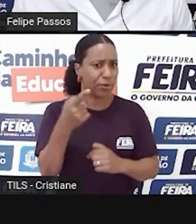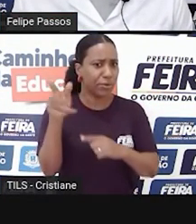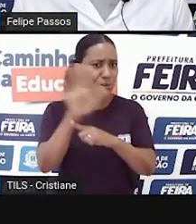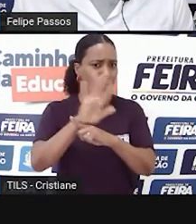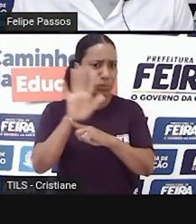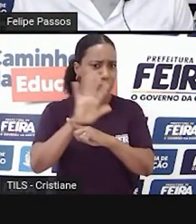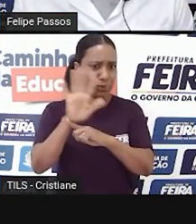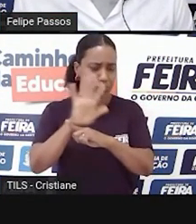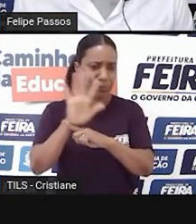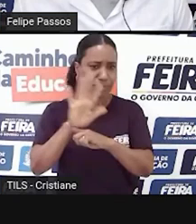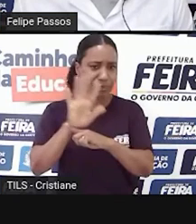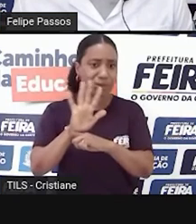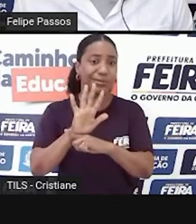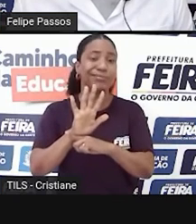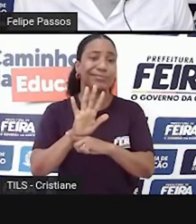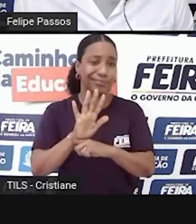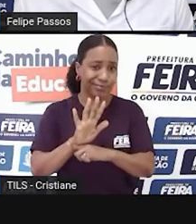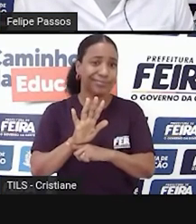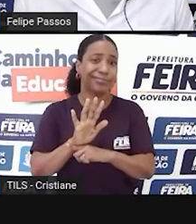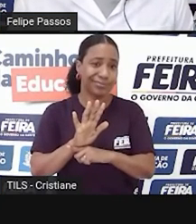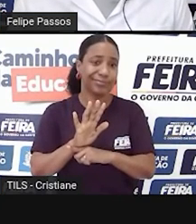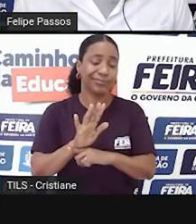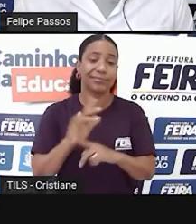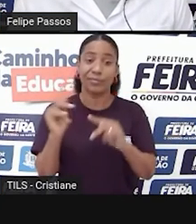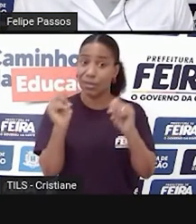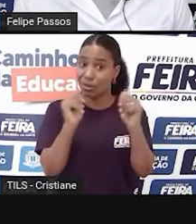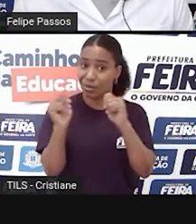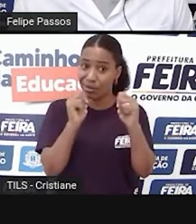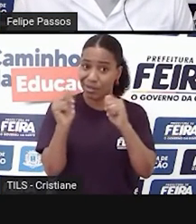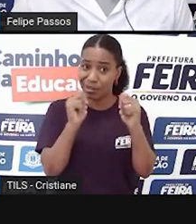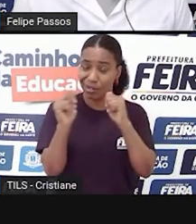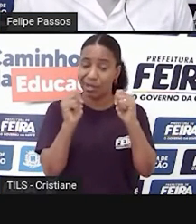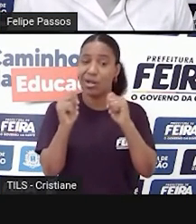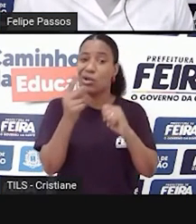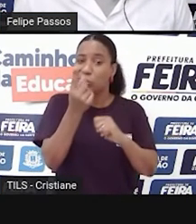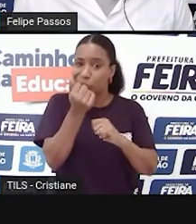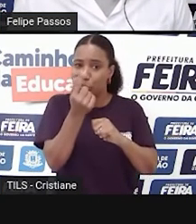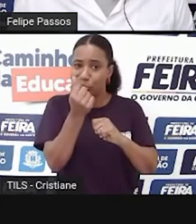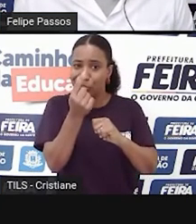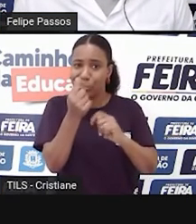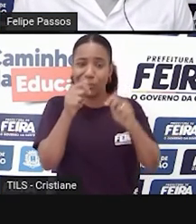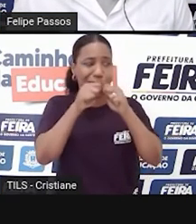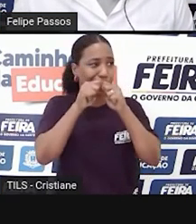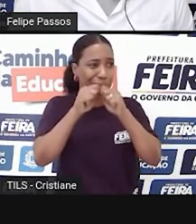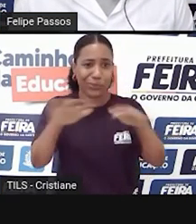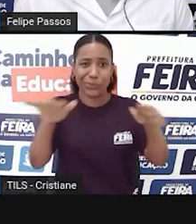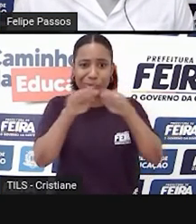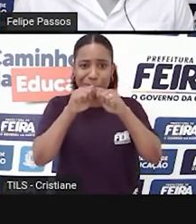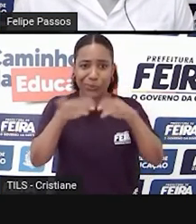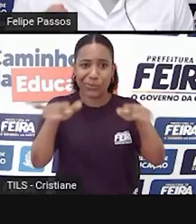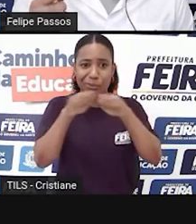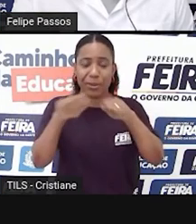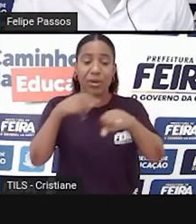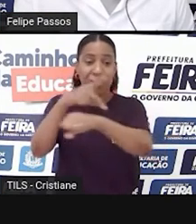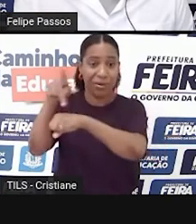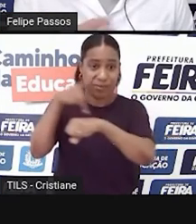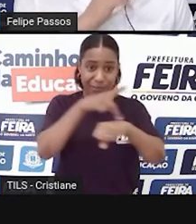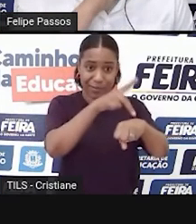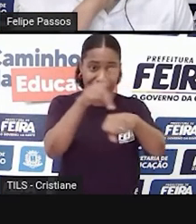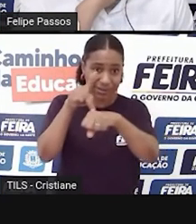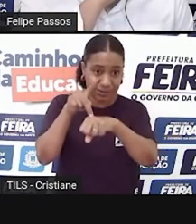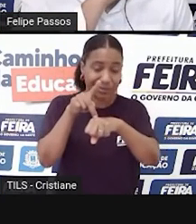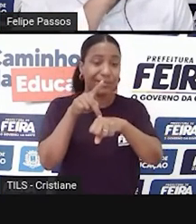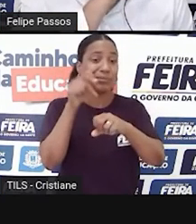vídeo, né, é uma questão até mesmo econômica. Para um país, para uma nação, investir nesse tipo